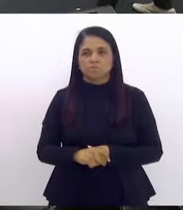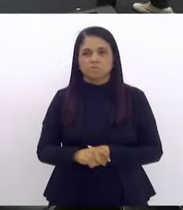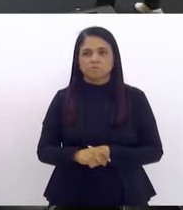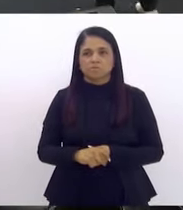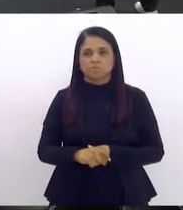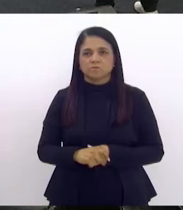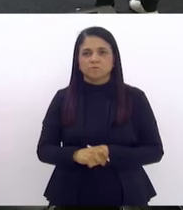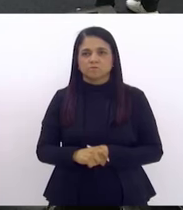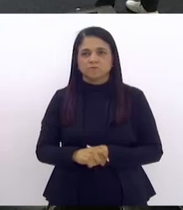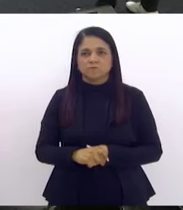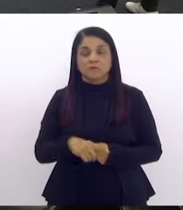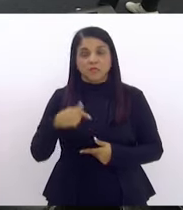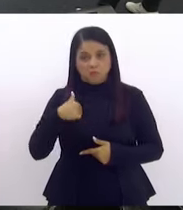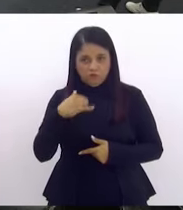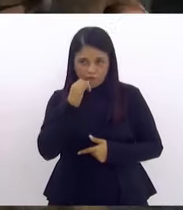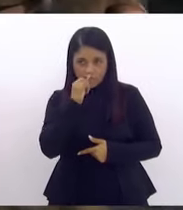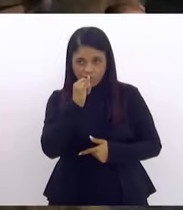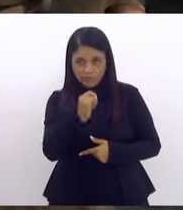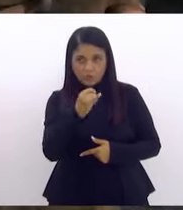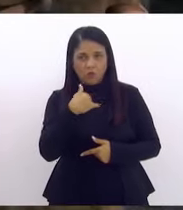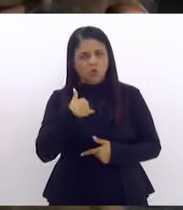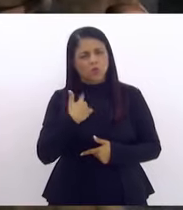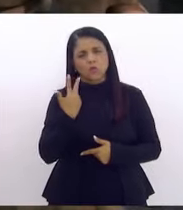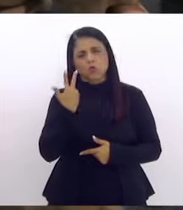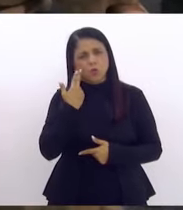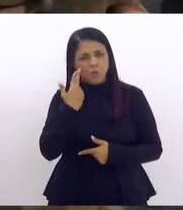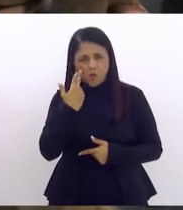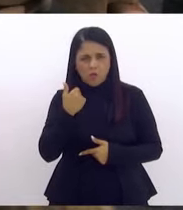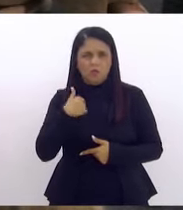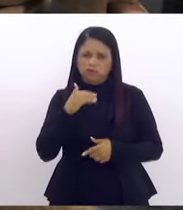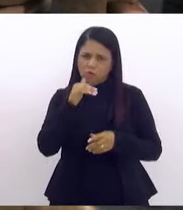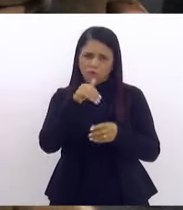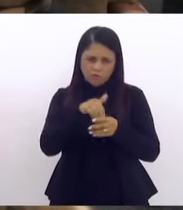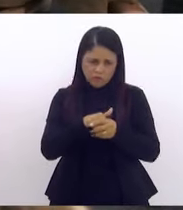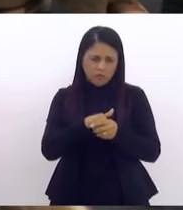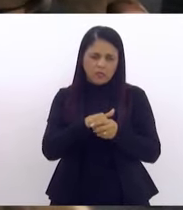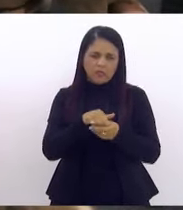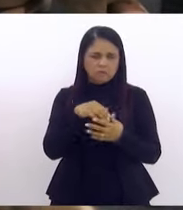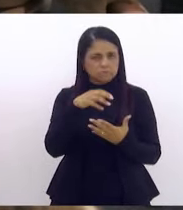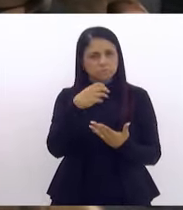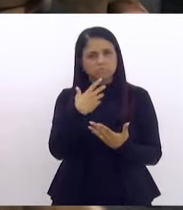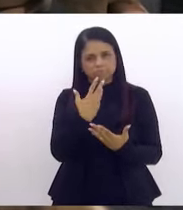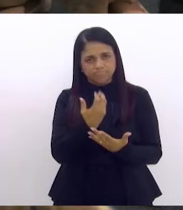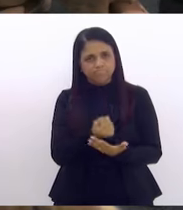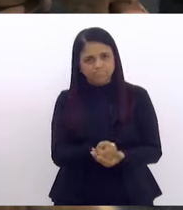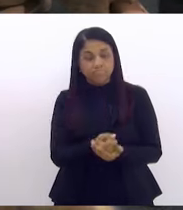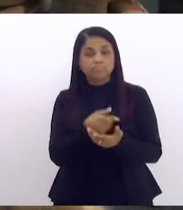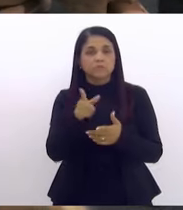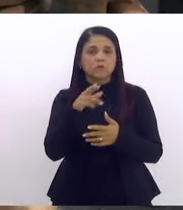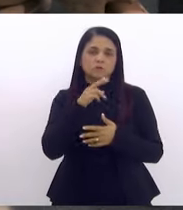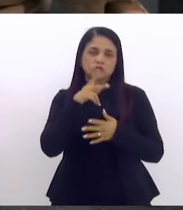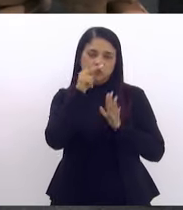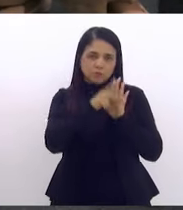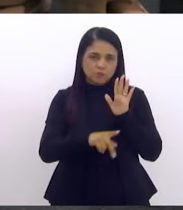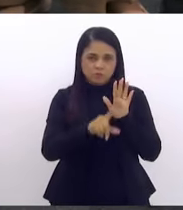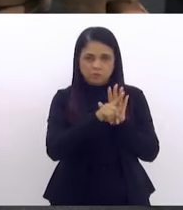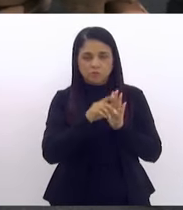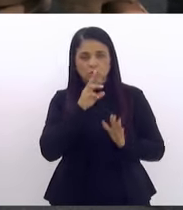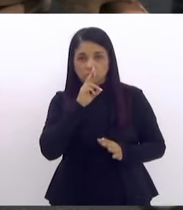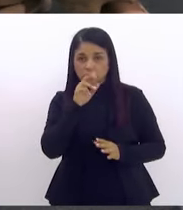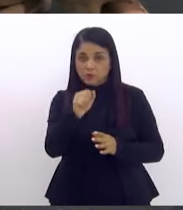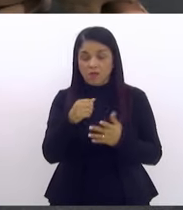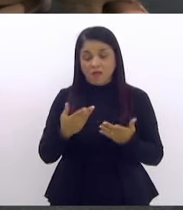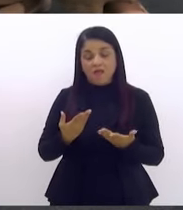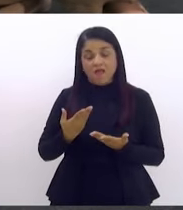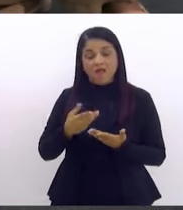então, deixa eu dizer, eu acho normal, já votei várias vezes favorável a projetos do deputado Amorim, esse eu estou encaminhando